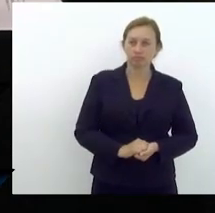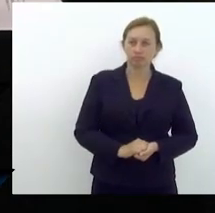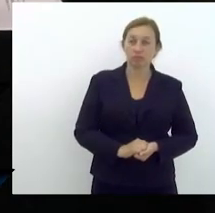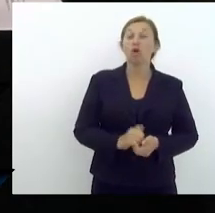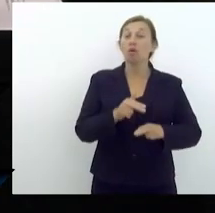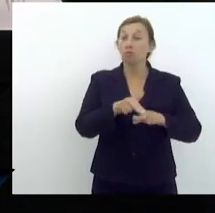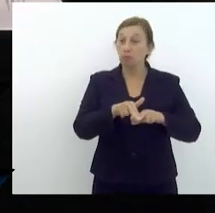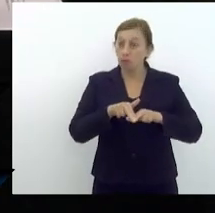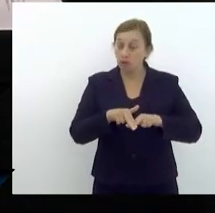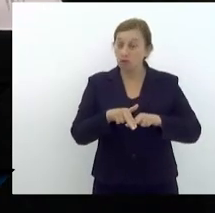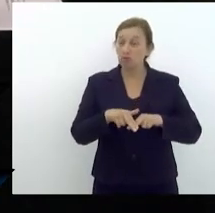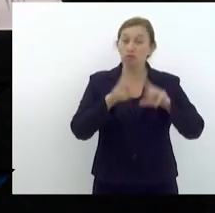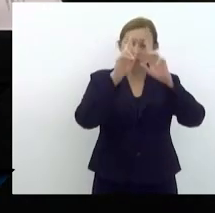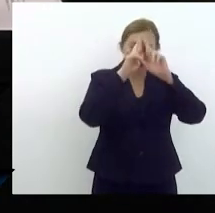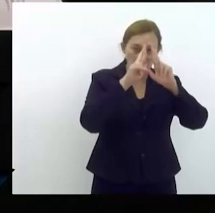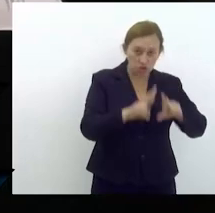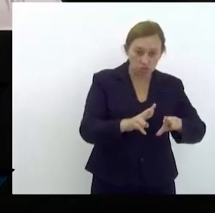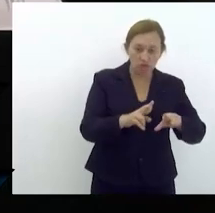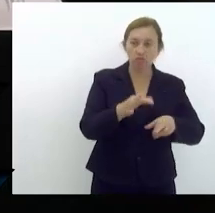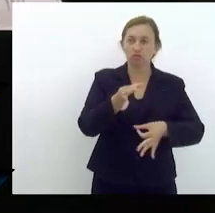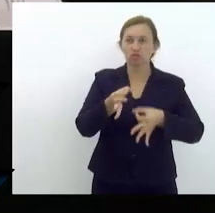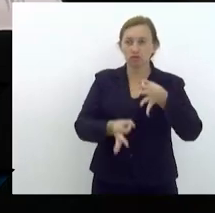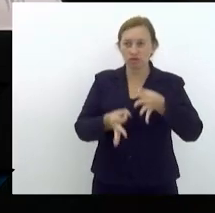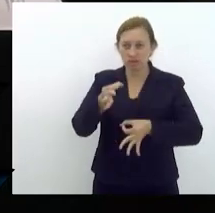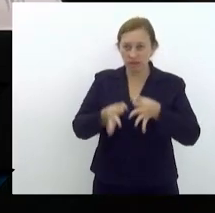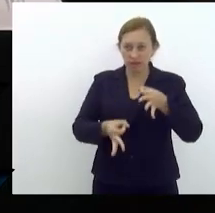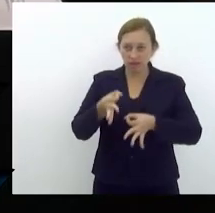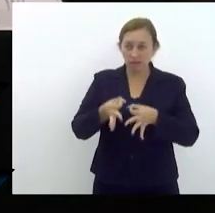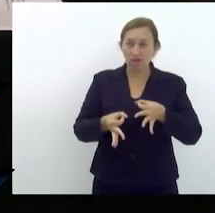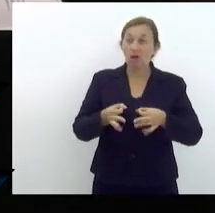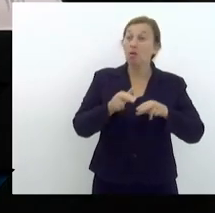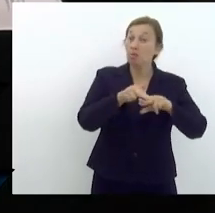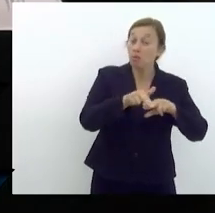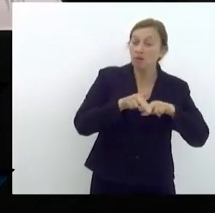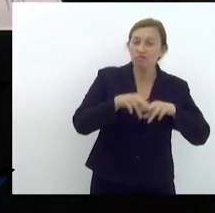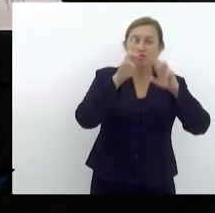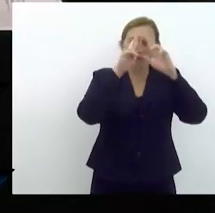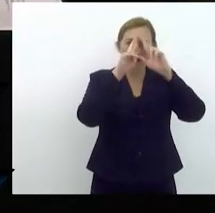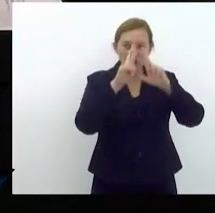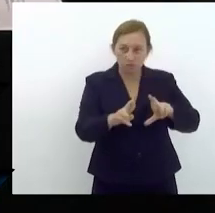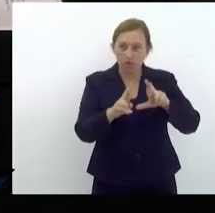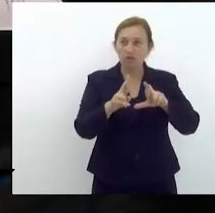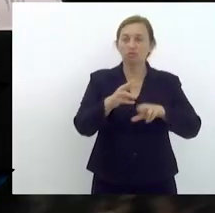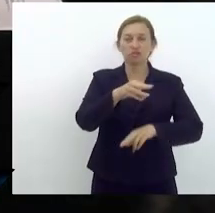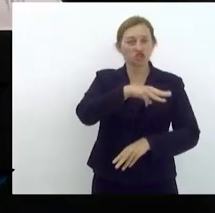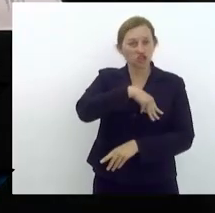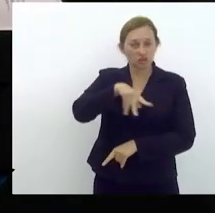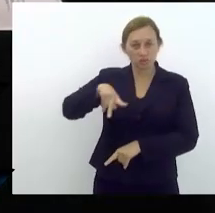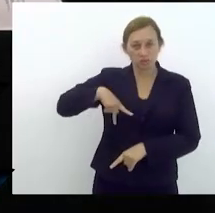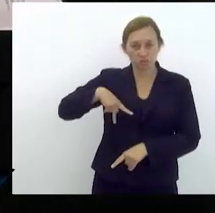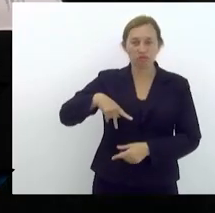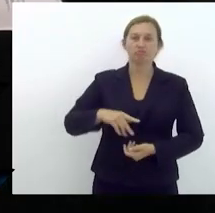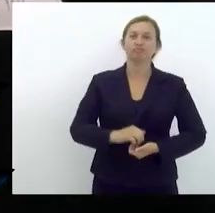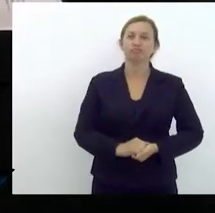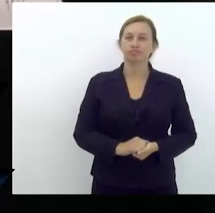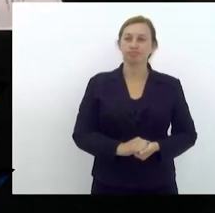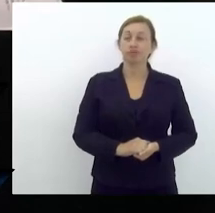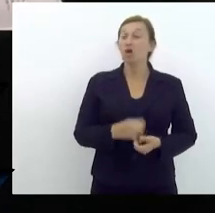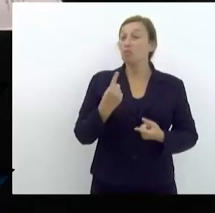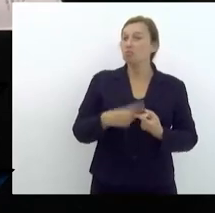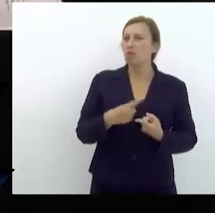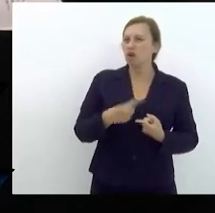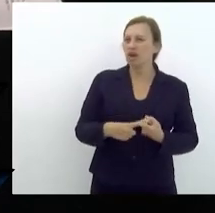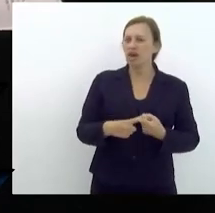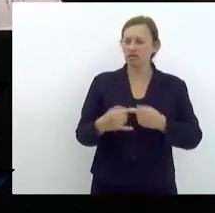e é por isso que eu respeito o judiciário e é por isso que eu respeito o Ministério Público porque